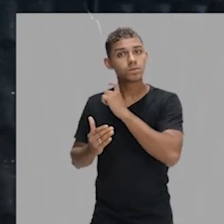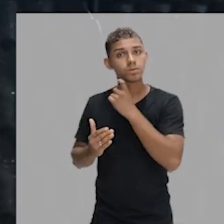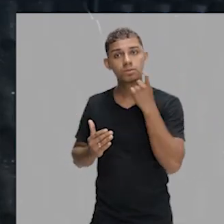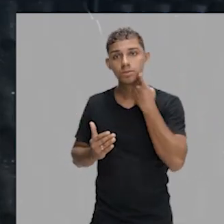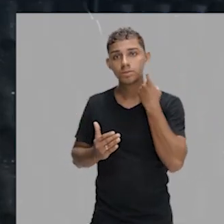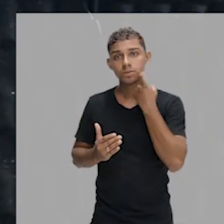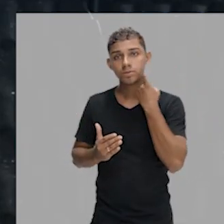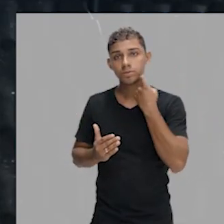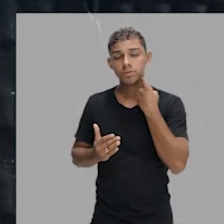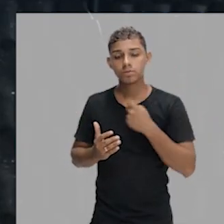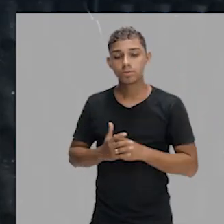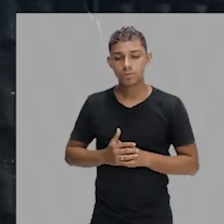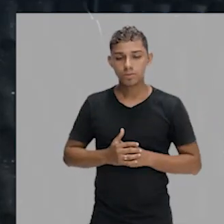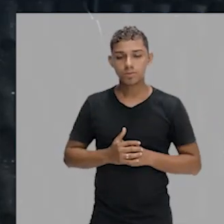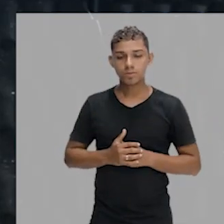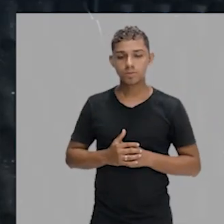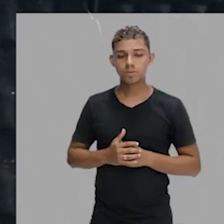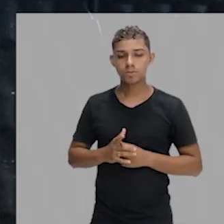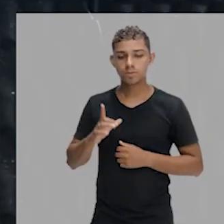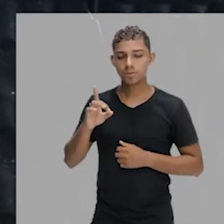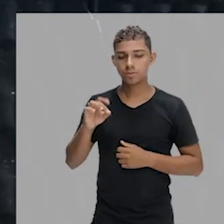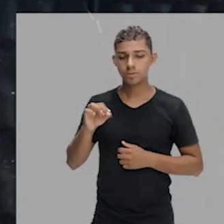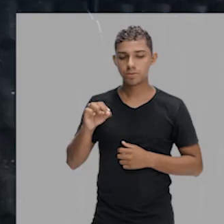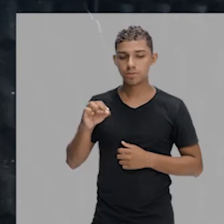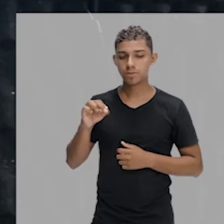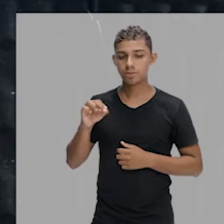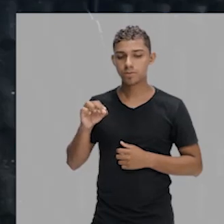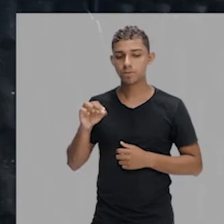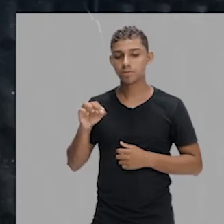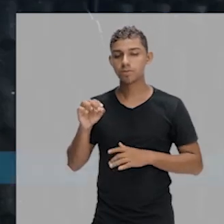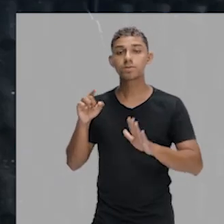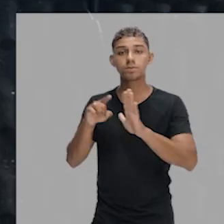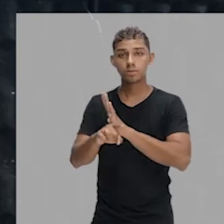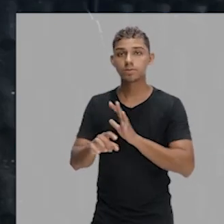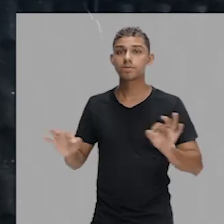é terceira pessoa. E o do para formar a pergunta.